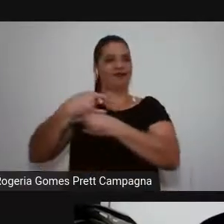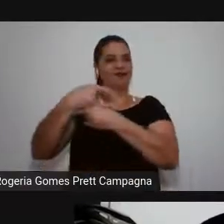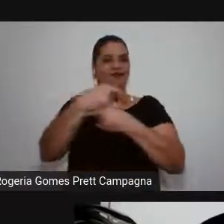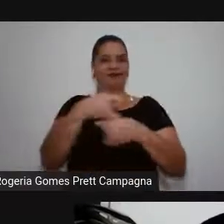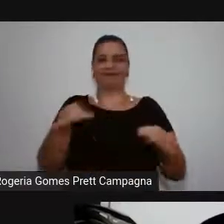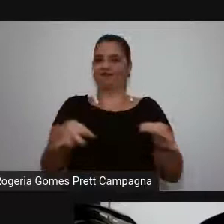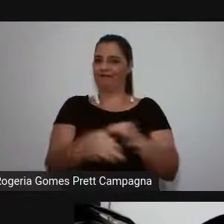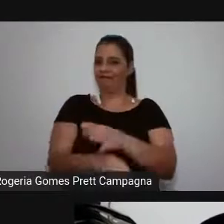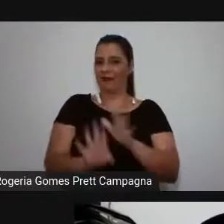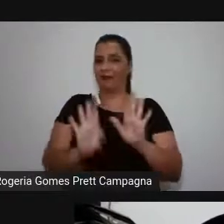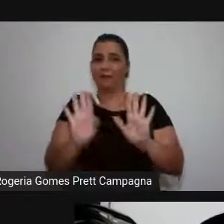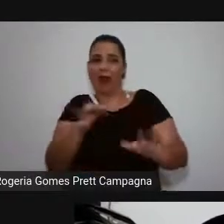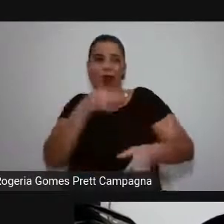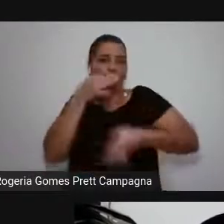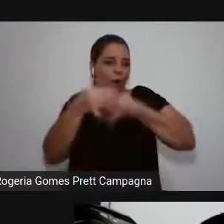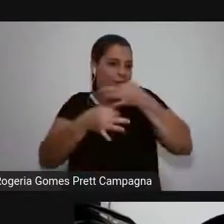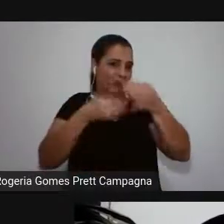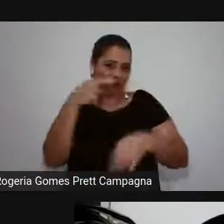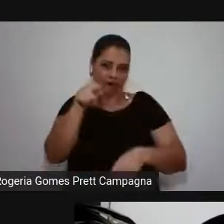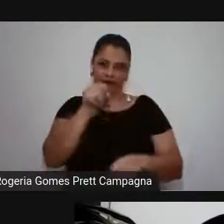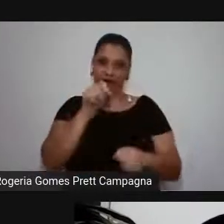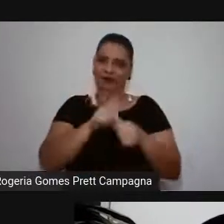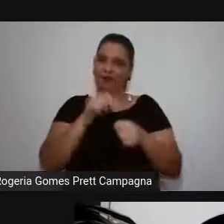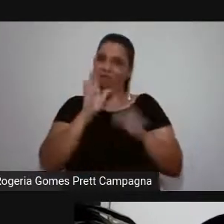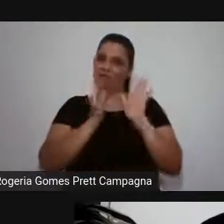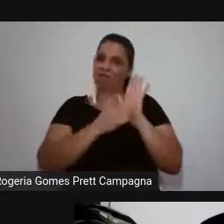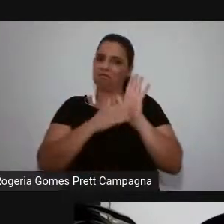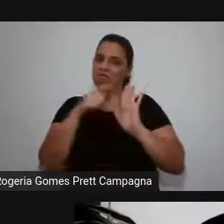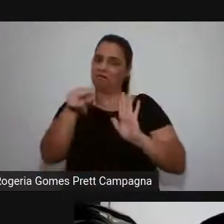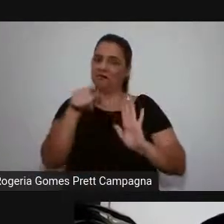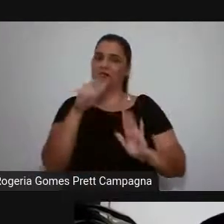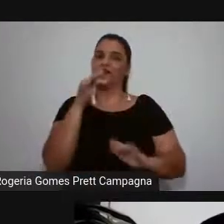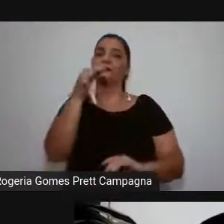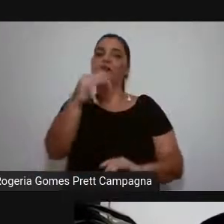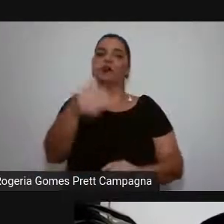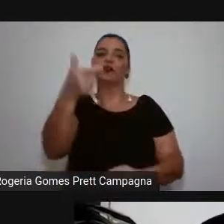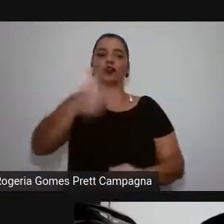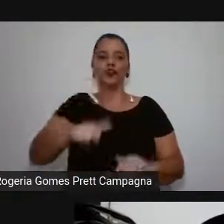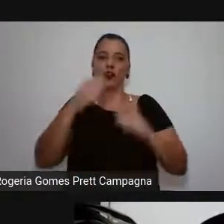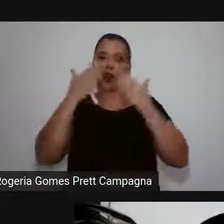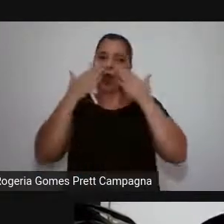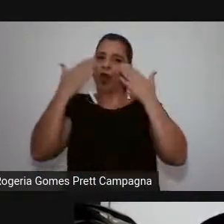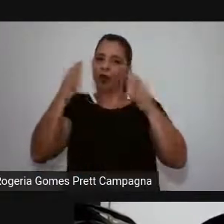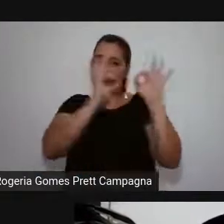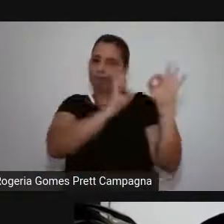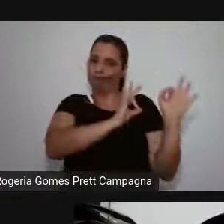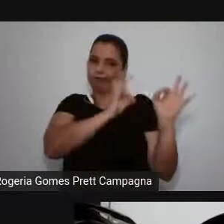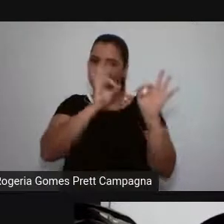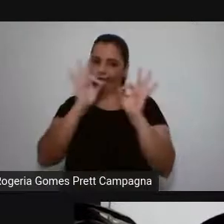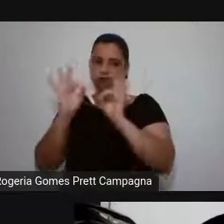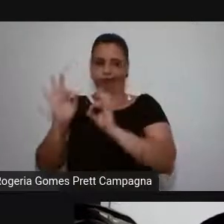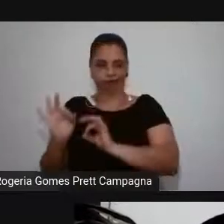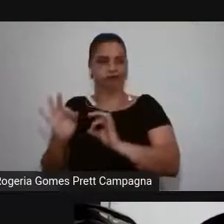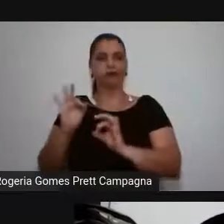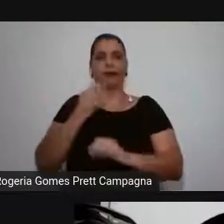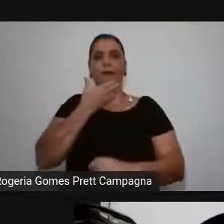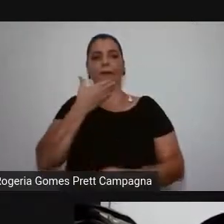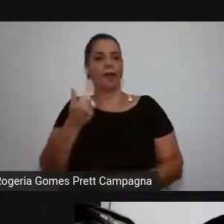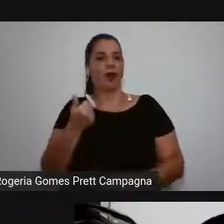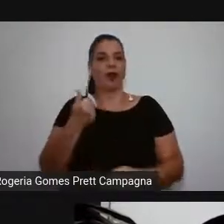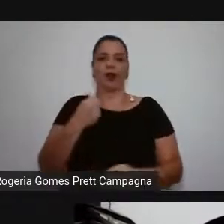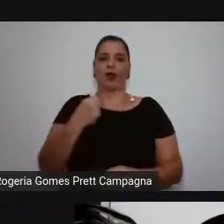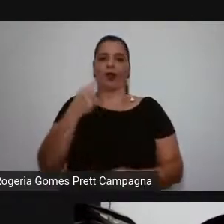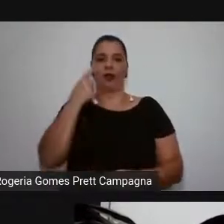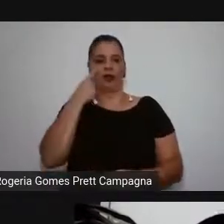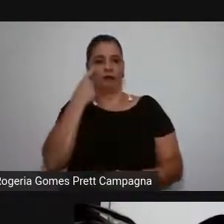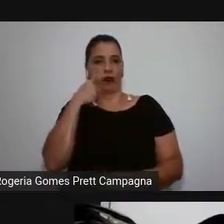algumas possibilidades para a gente assistir a tua apresentação ou conhecer em melhores condições aquilo que você estava